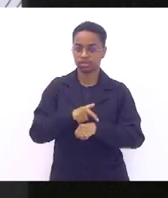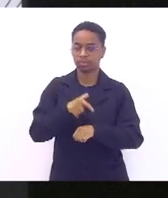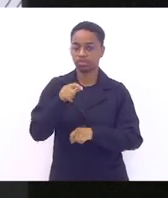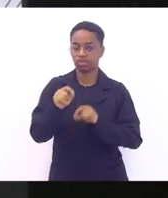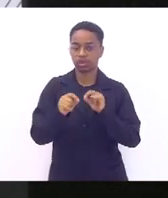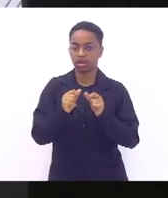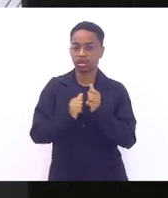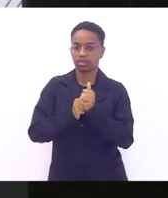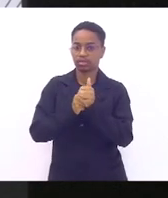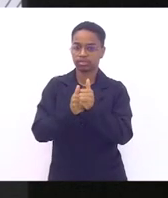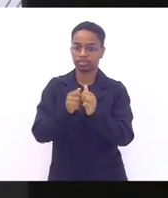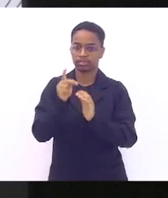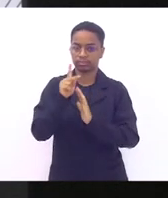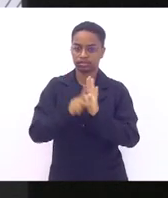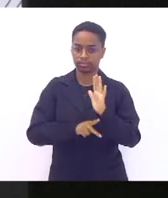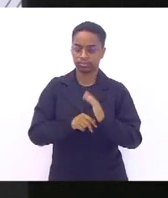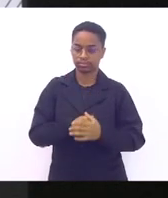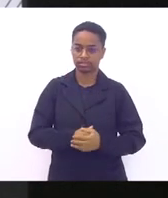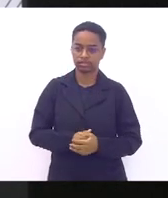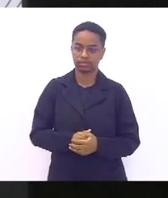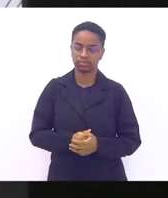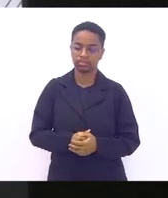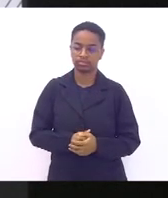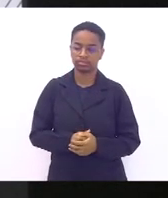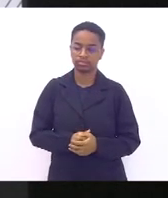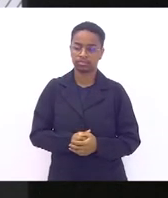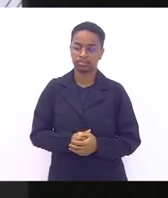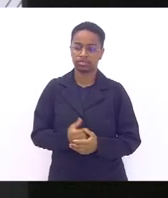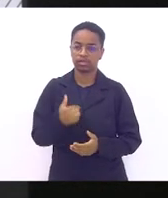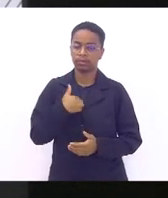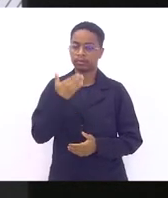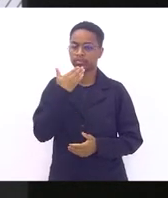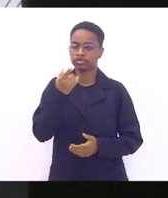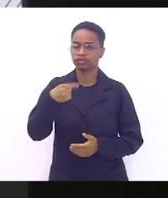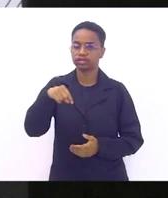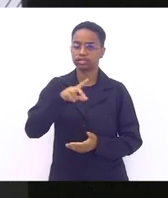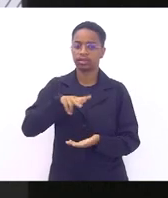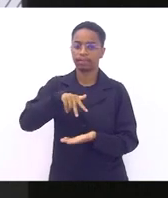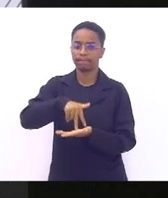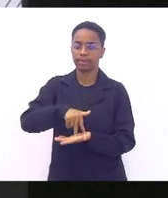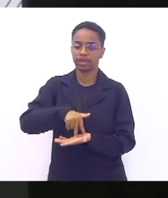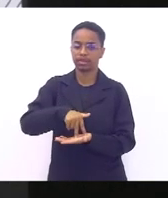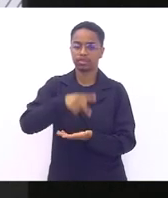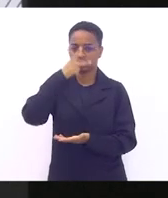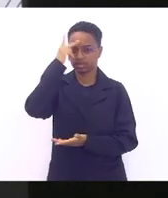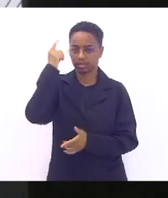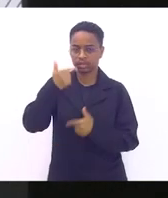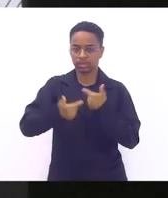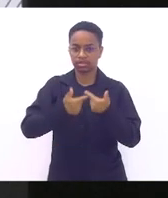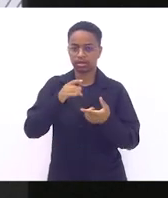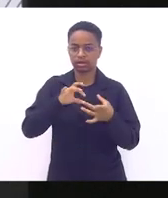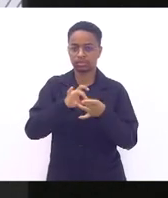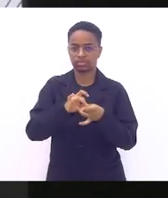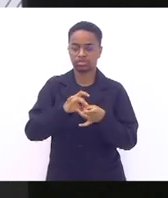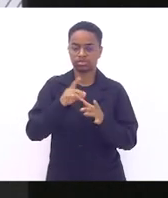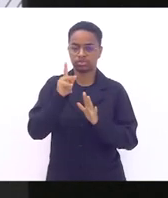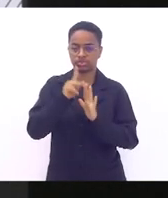acompanhando esse projeto. Só para... Quantas pessoas... Queria que ficasse em pé, para... Ficasse em pé o pessoal da secretaria lá do projeto.